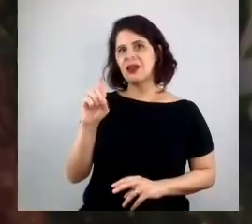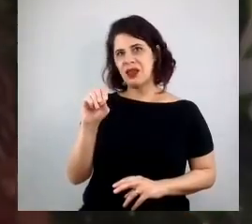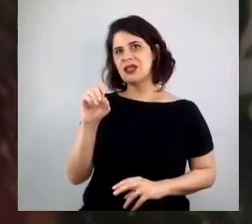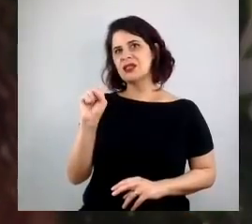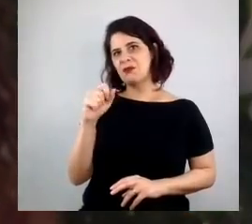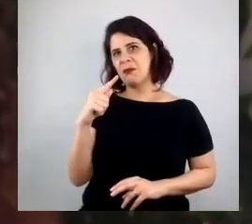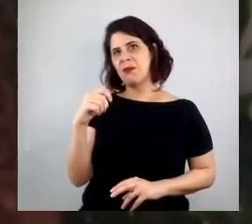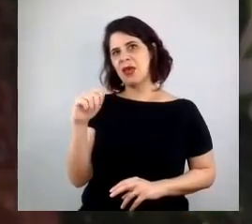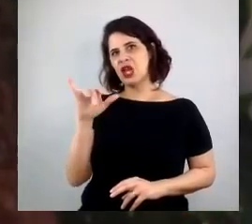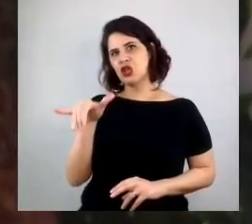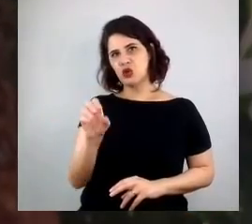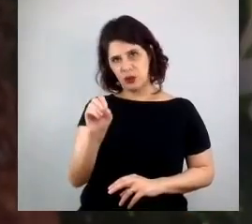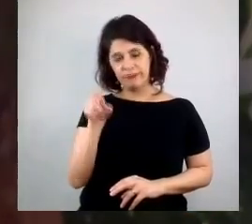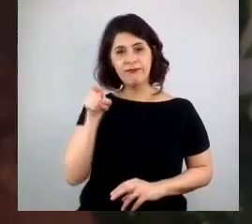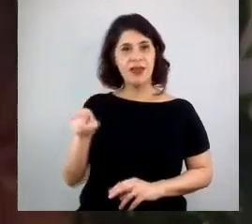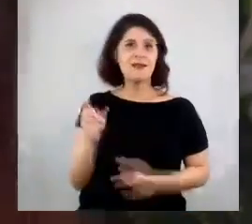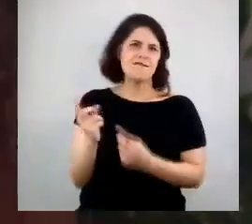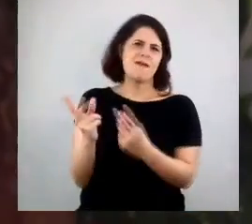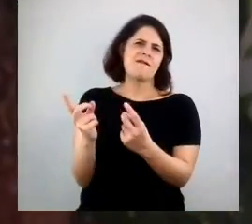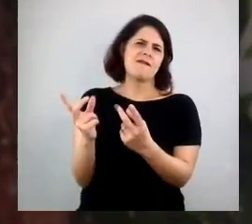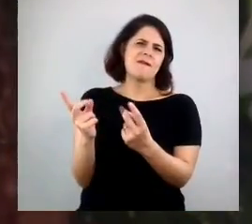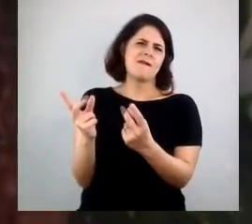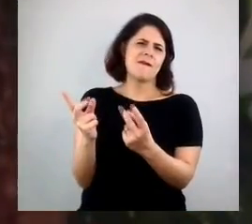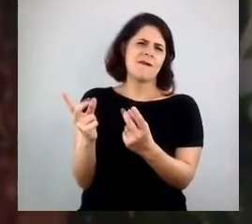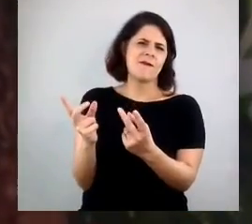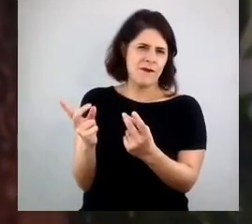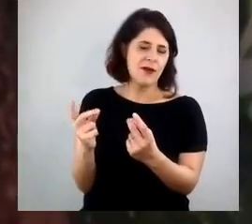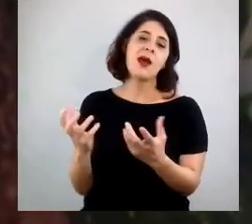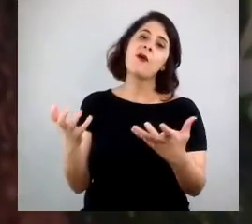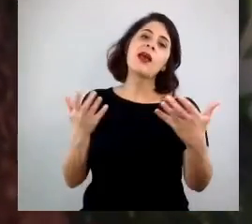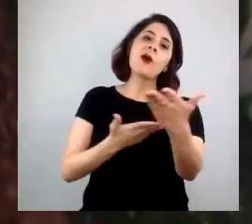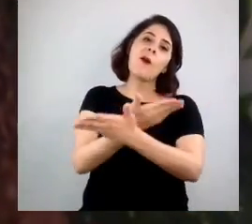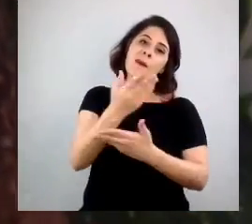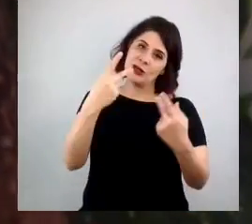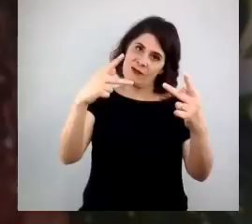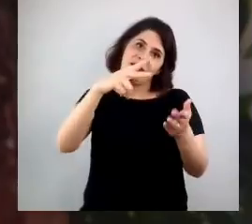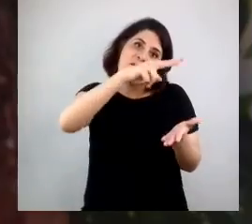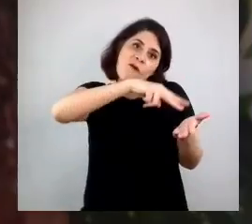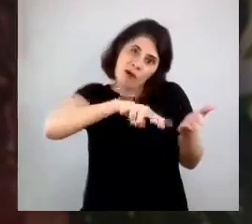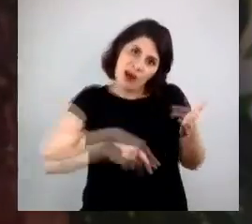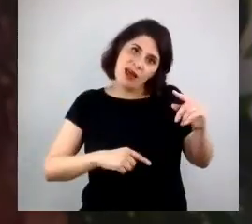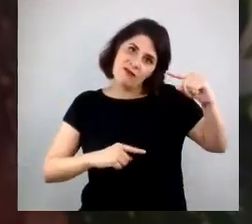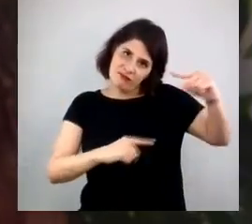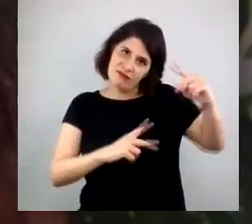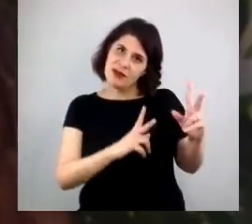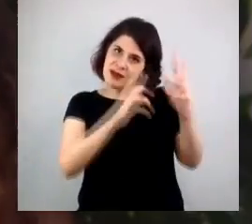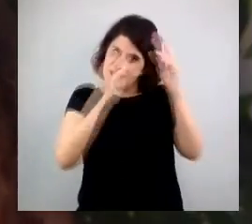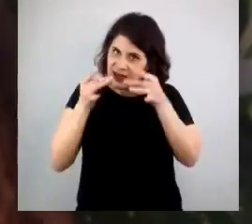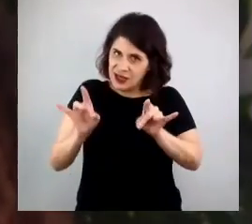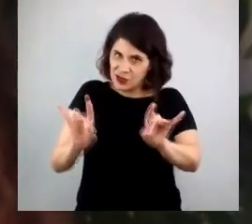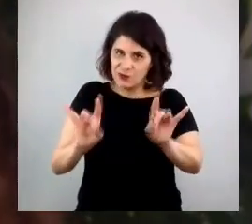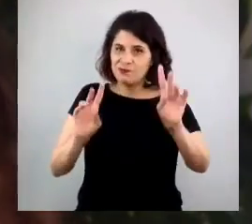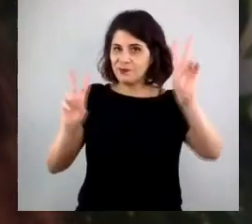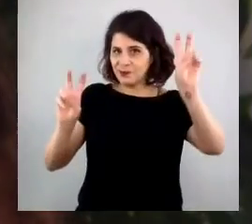e que eu quero compartilhar com vocês, que é mais ou menos assim.